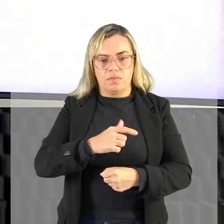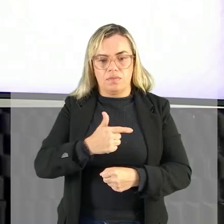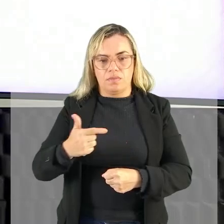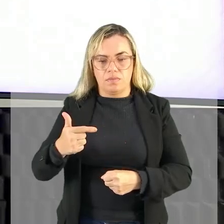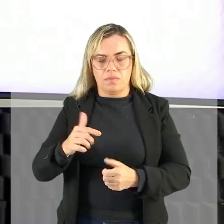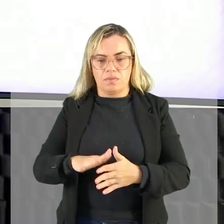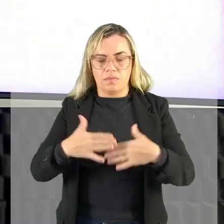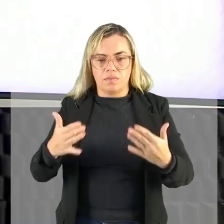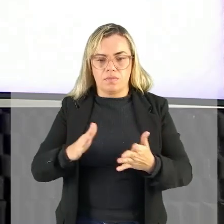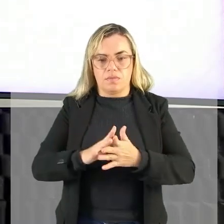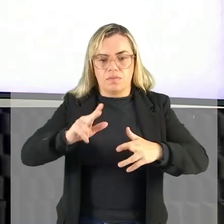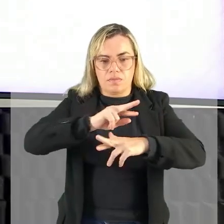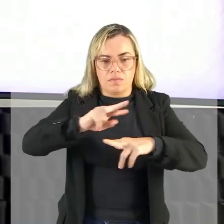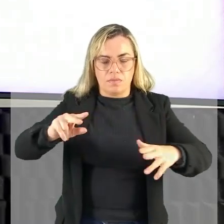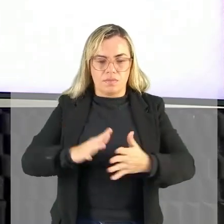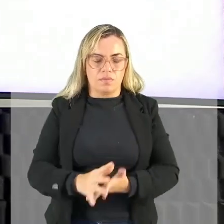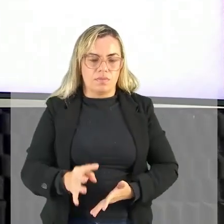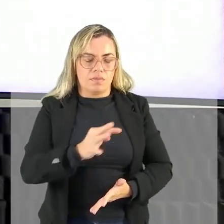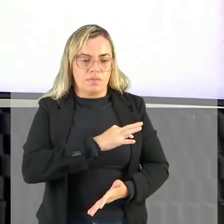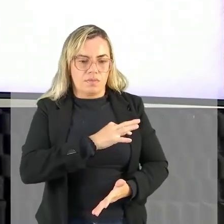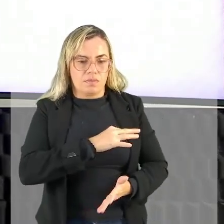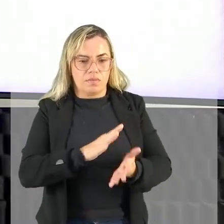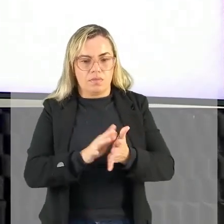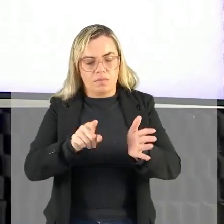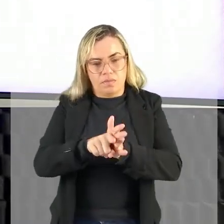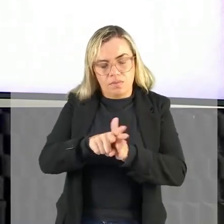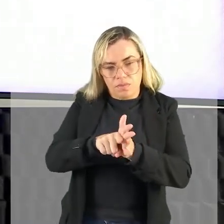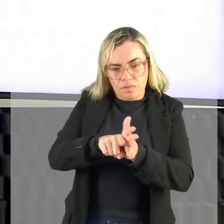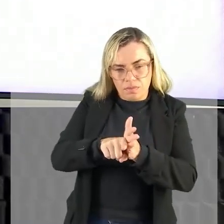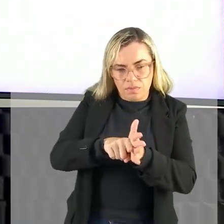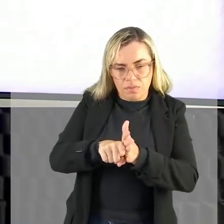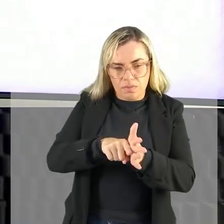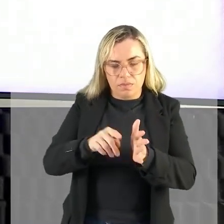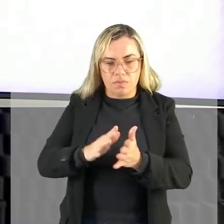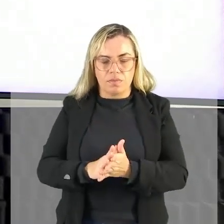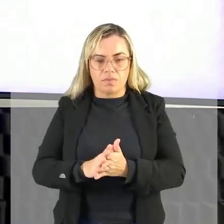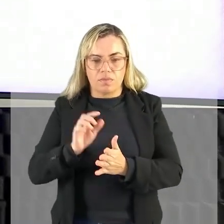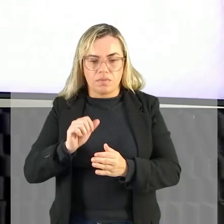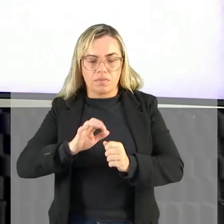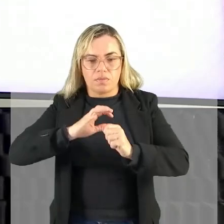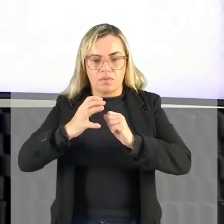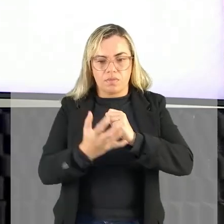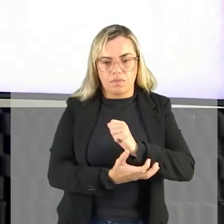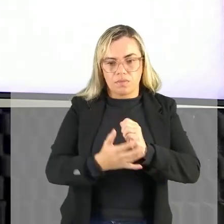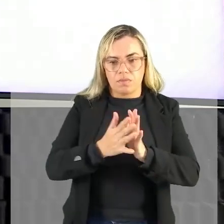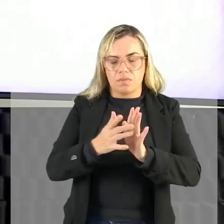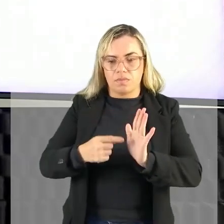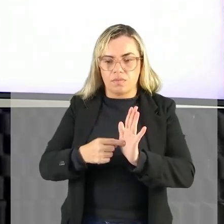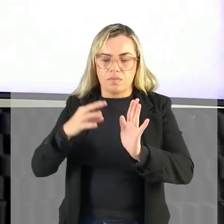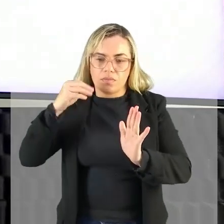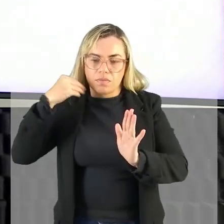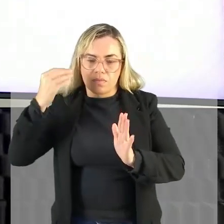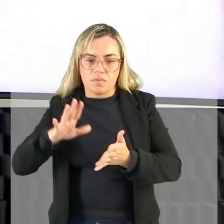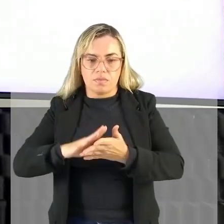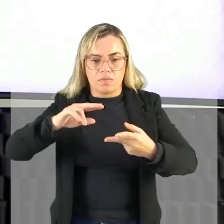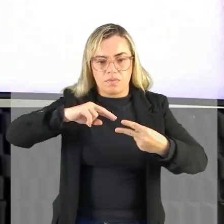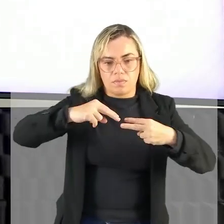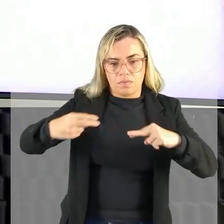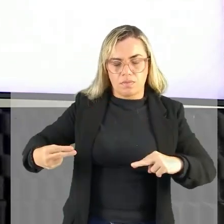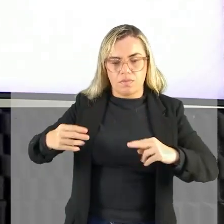diz assim: entre as diversas técnicas para diagnóstico da Covid-19, destaca-se o teste